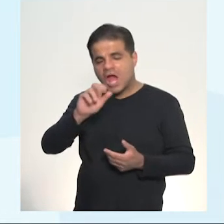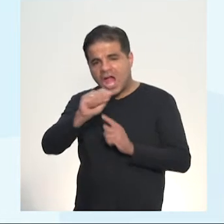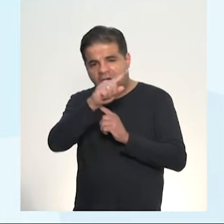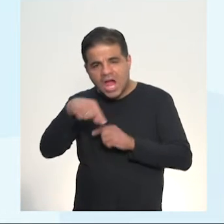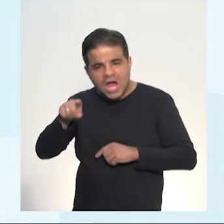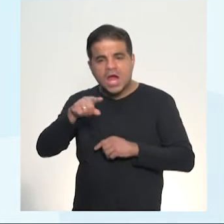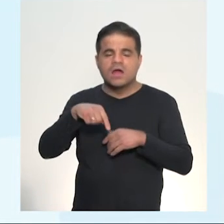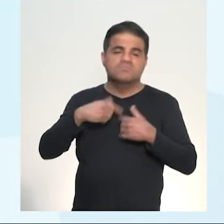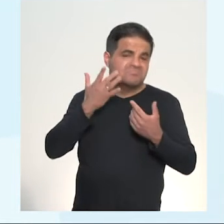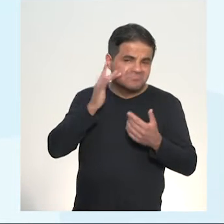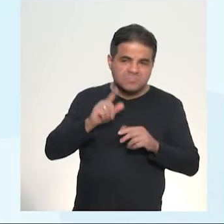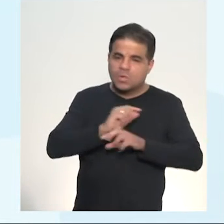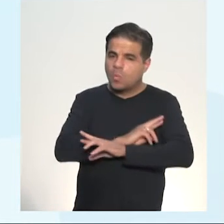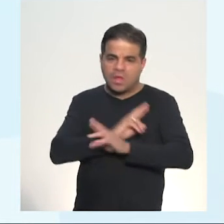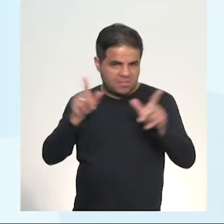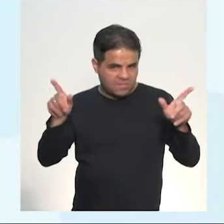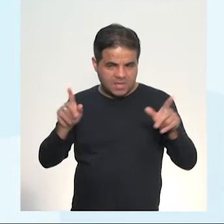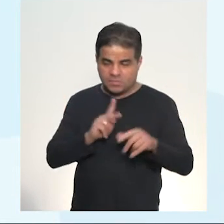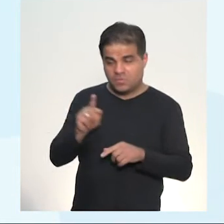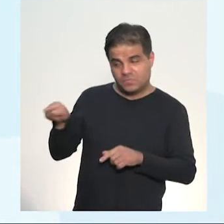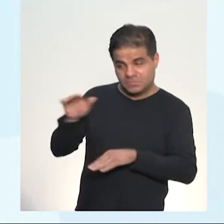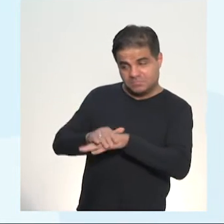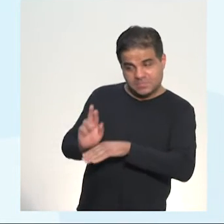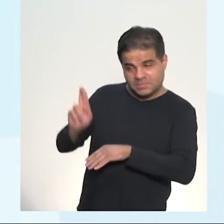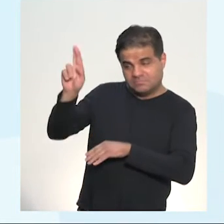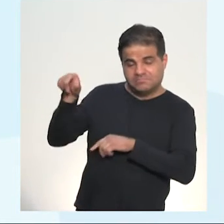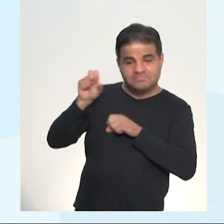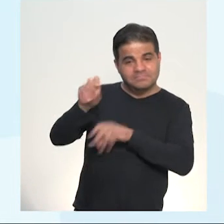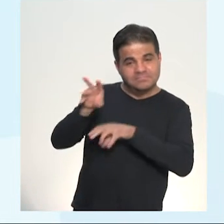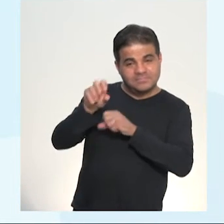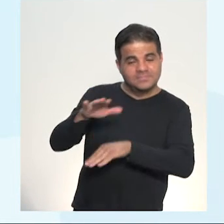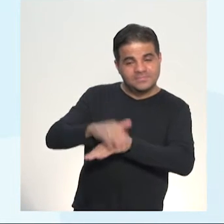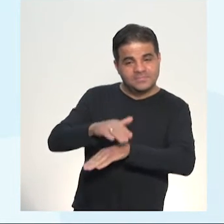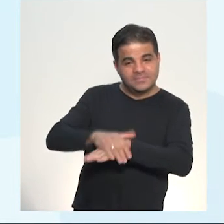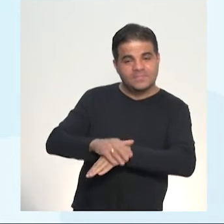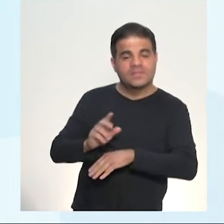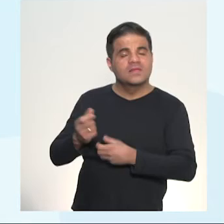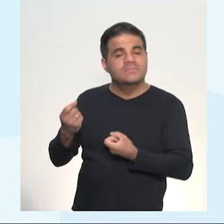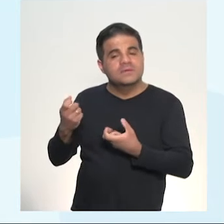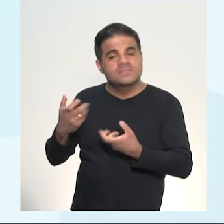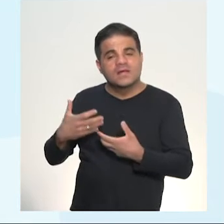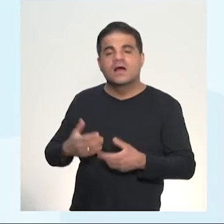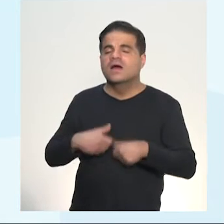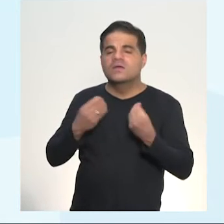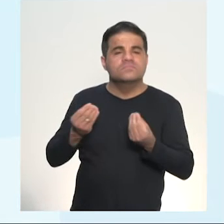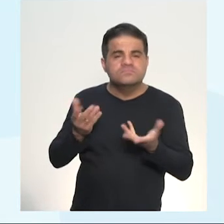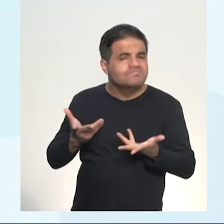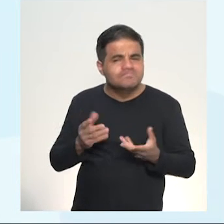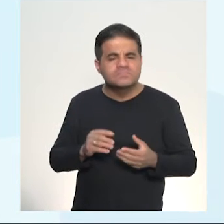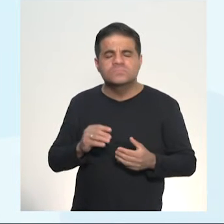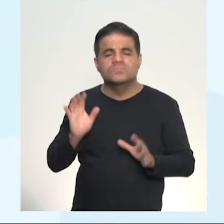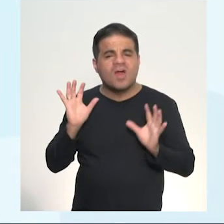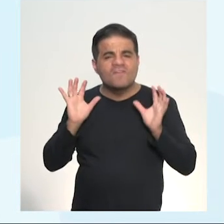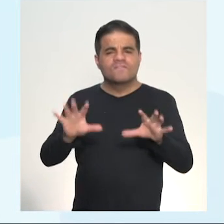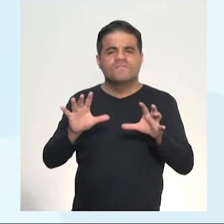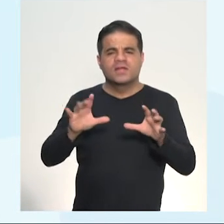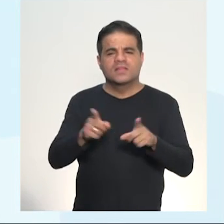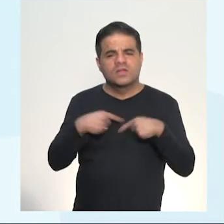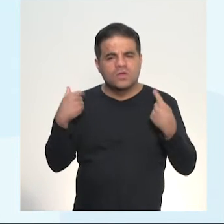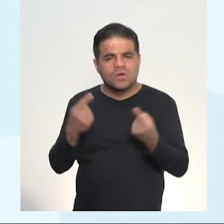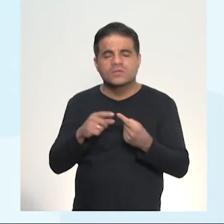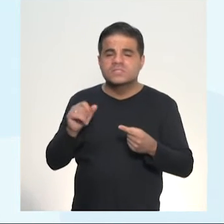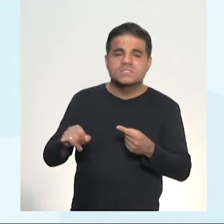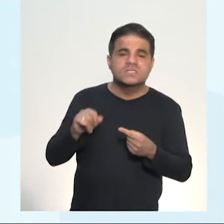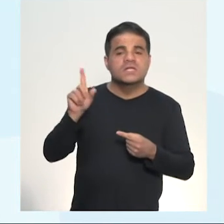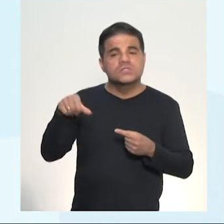ser, não sei diferenciar, e aí é a questão do professor. Ele não vai, ele que vai resolver isso para mim. Mas assim, o que afeta a gente se os